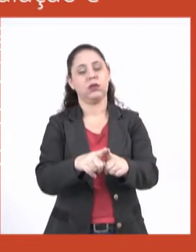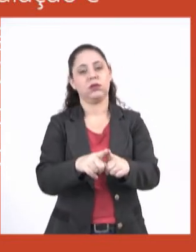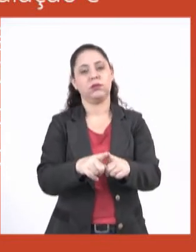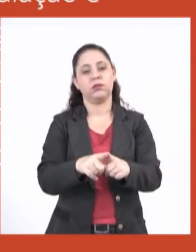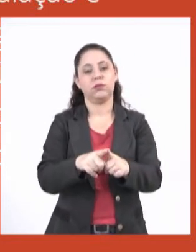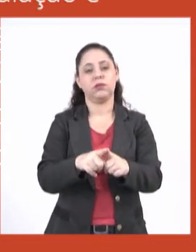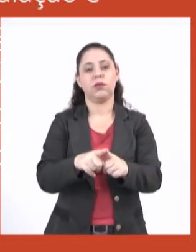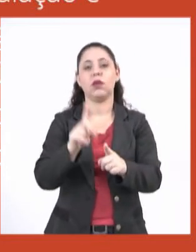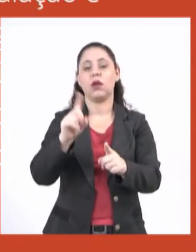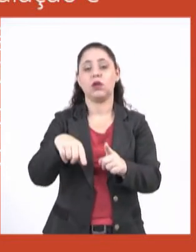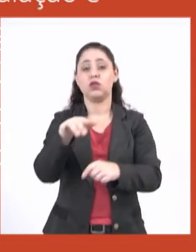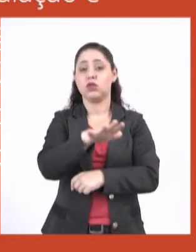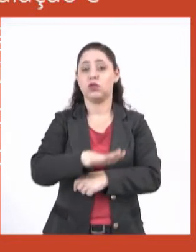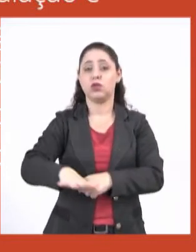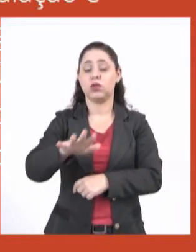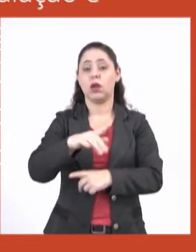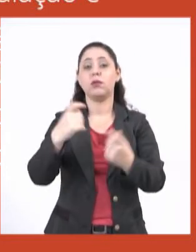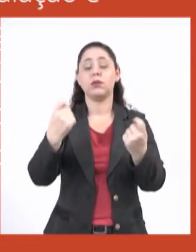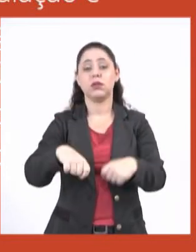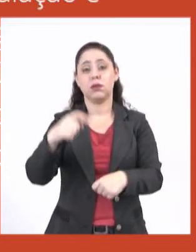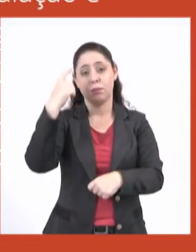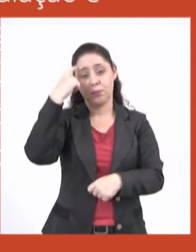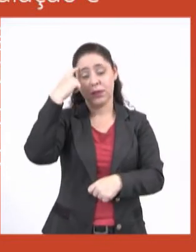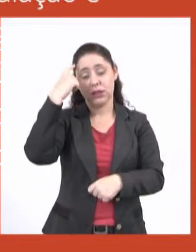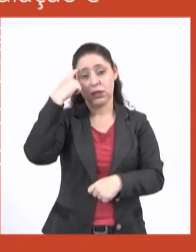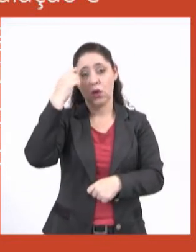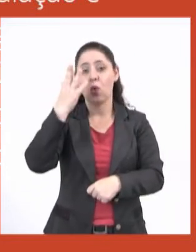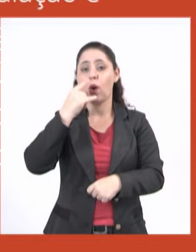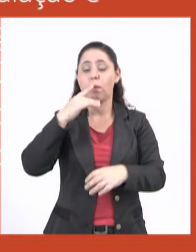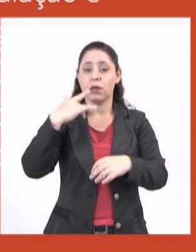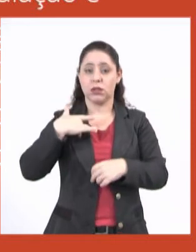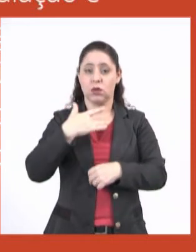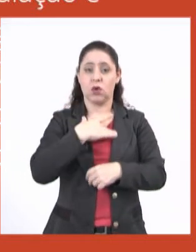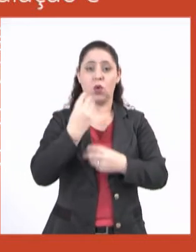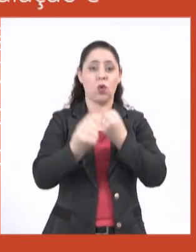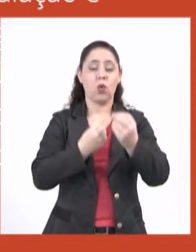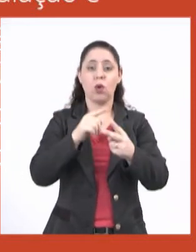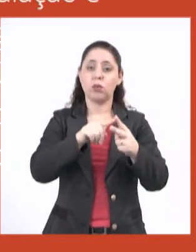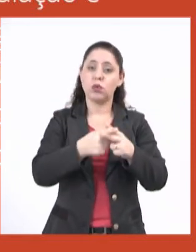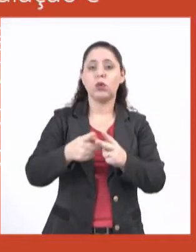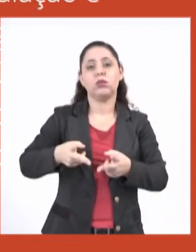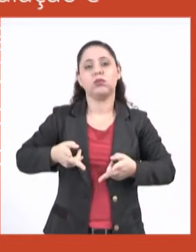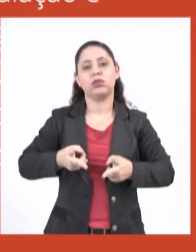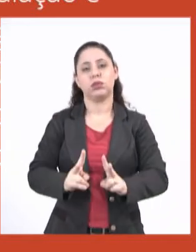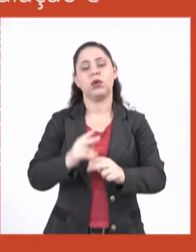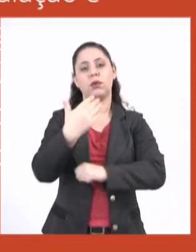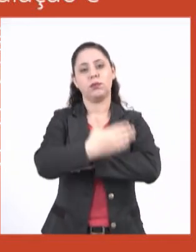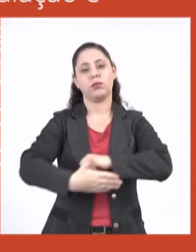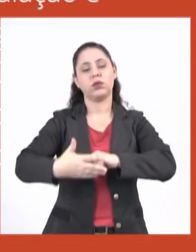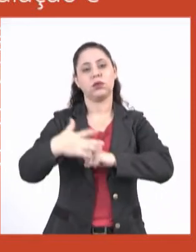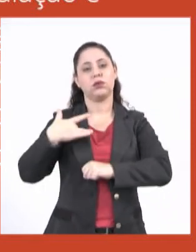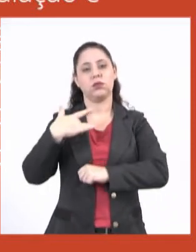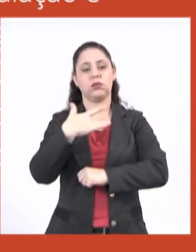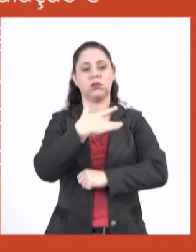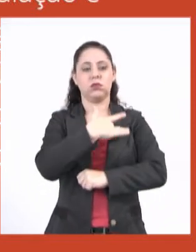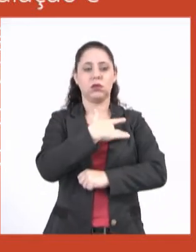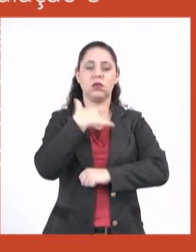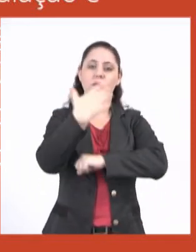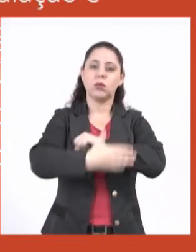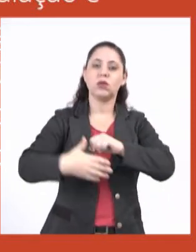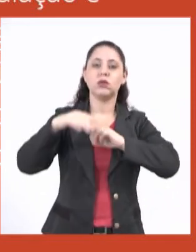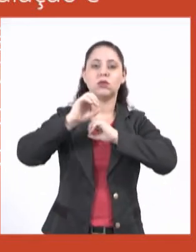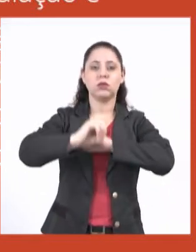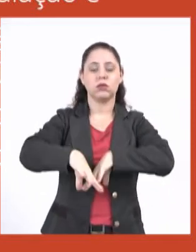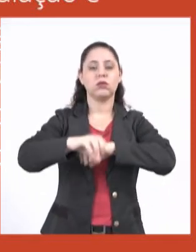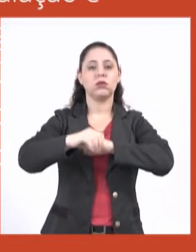E de uma maneira geral aí pensar aí nisso como um equipamento permanente de proteção da saúde, proteção da